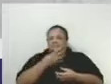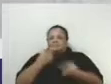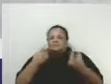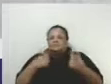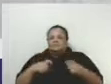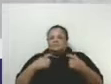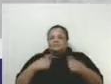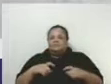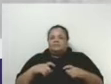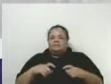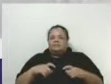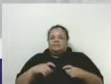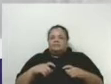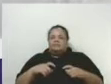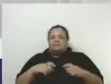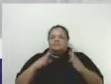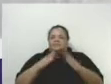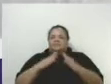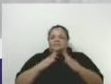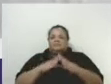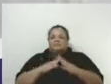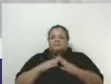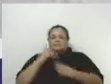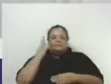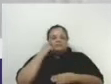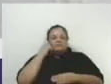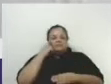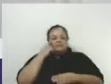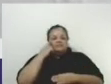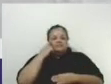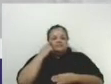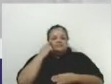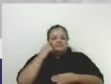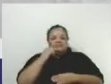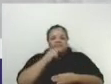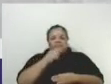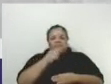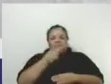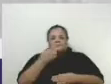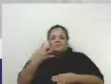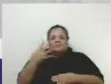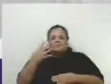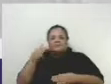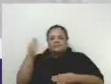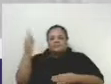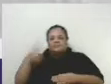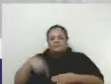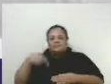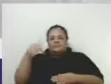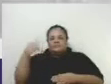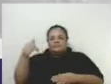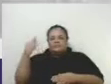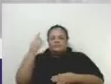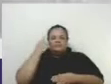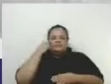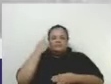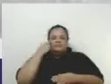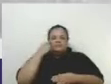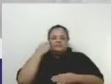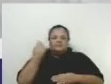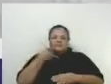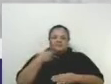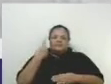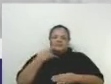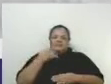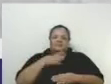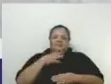24 horas por dia, numa cidade boa para todos nós morarmos, uma cidade que oriente as demais cidades, que nós tenhamos